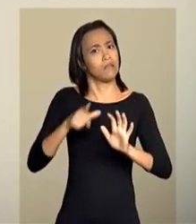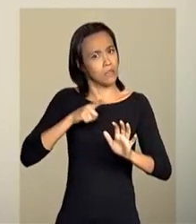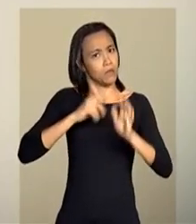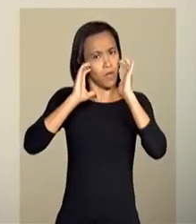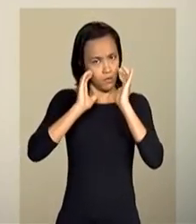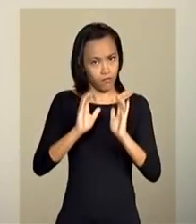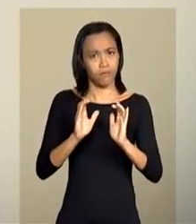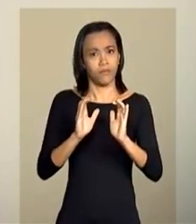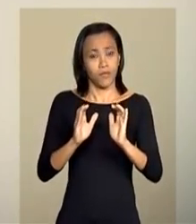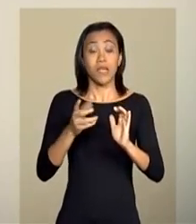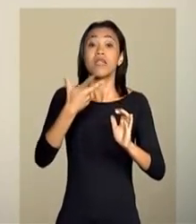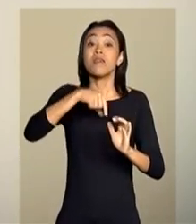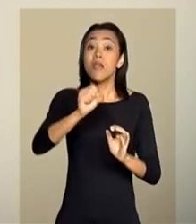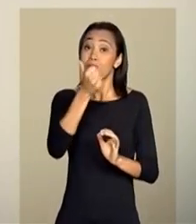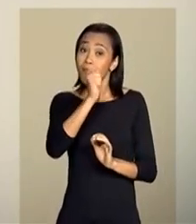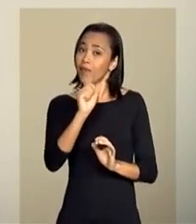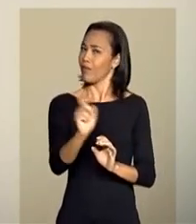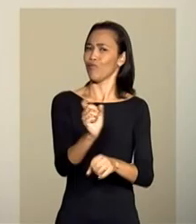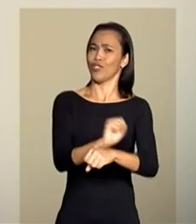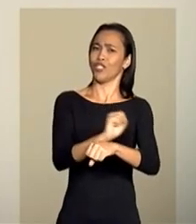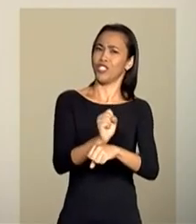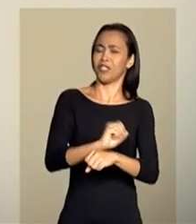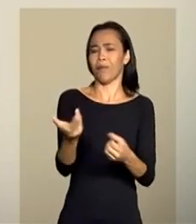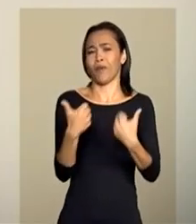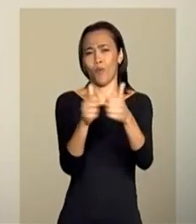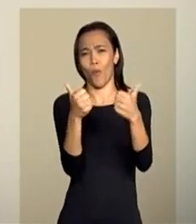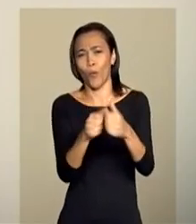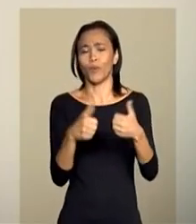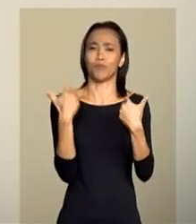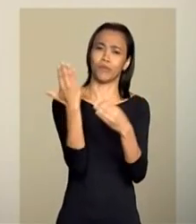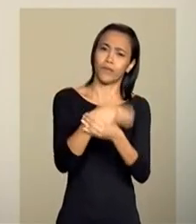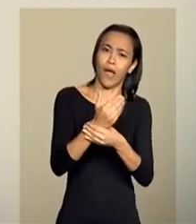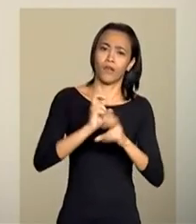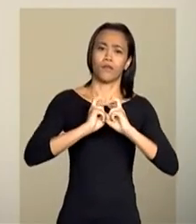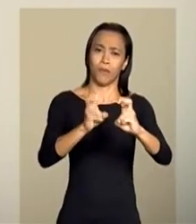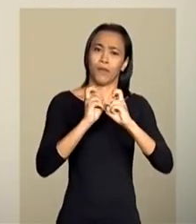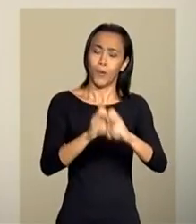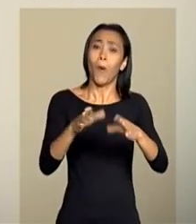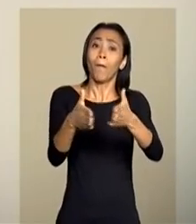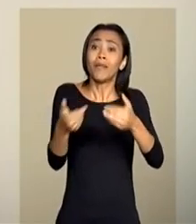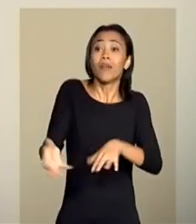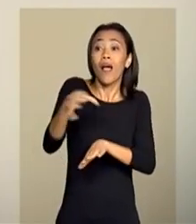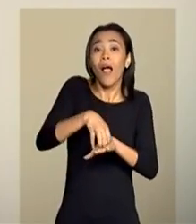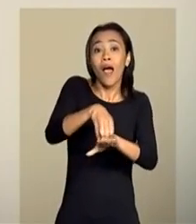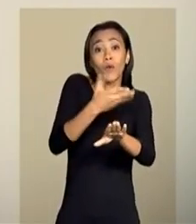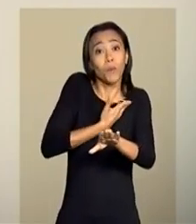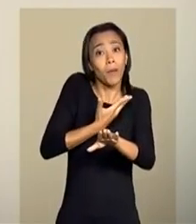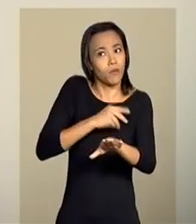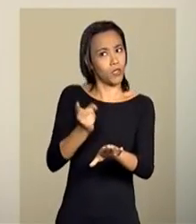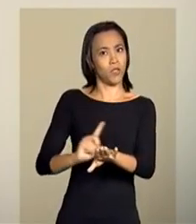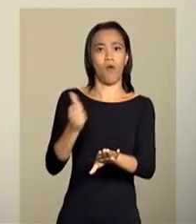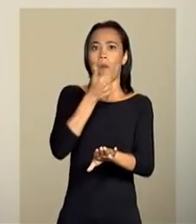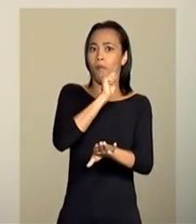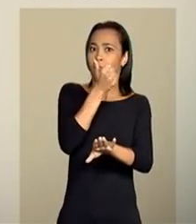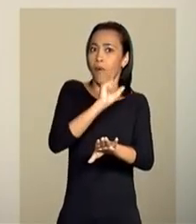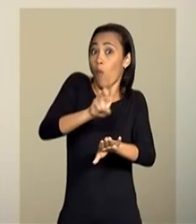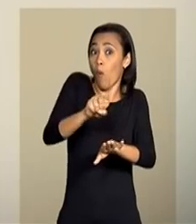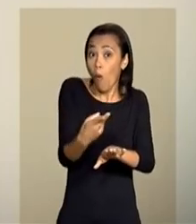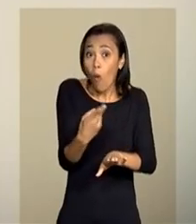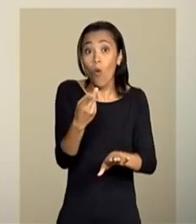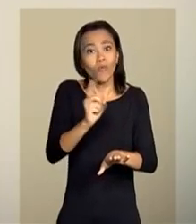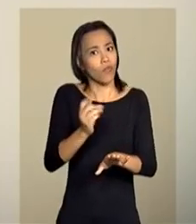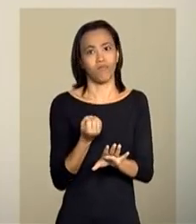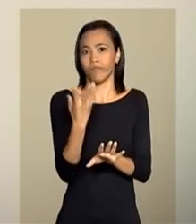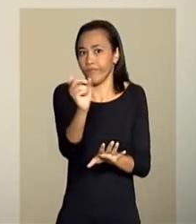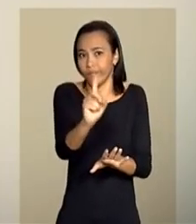responsabilidade Quem beber não dirija pegue um ônibus um táxi um metrô peça carona a um amigo que não bebeu ou até